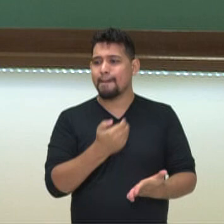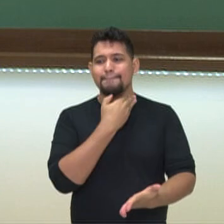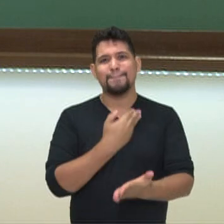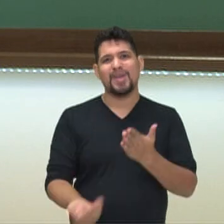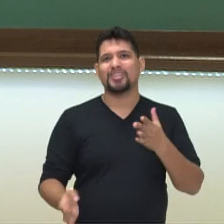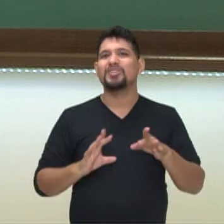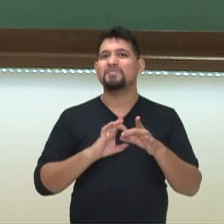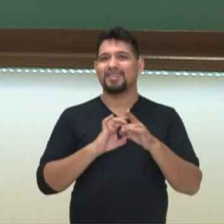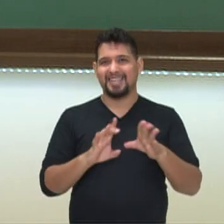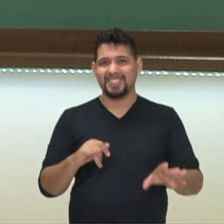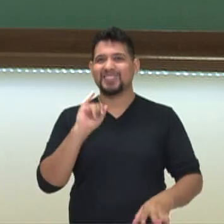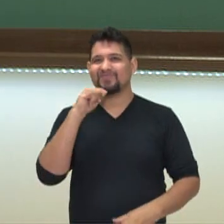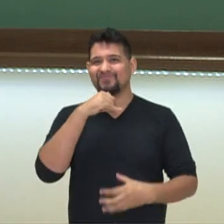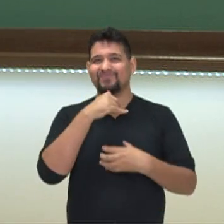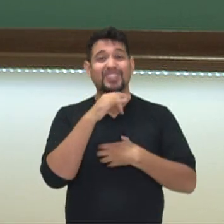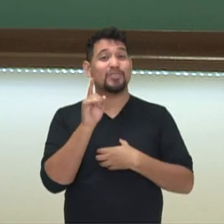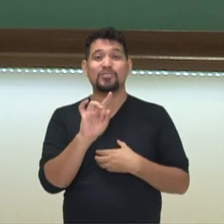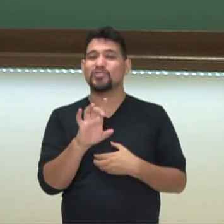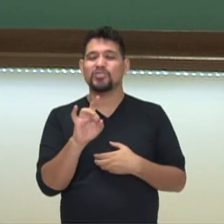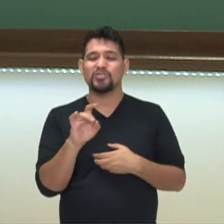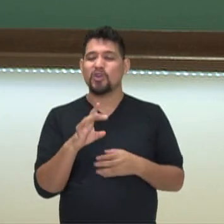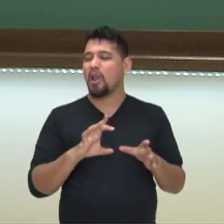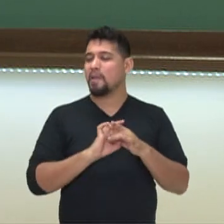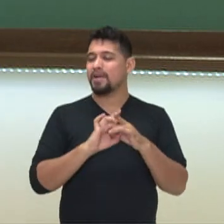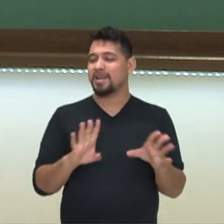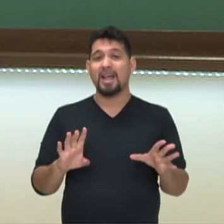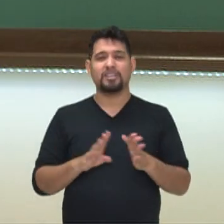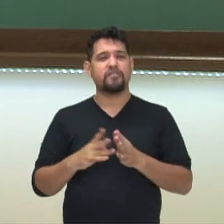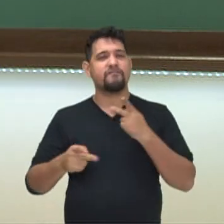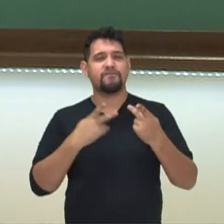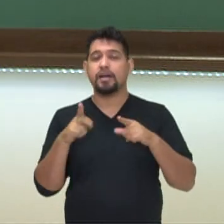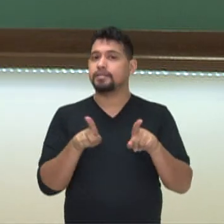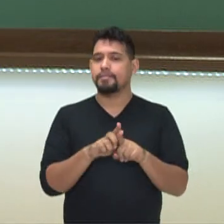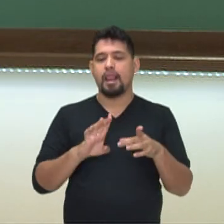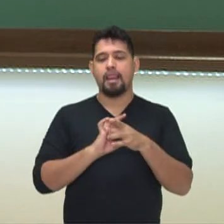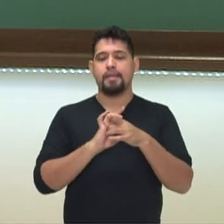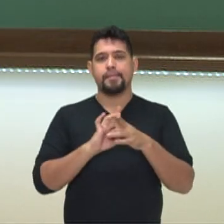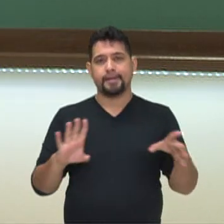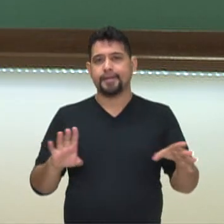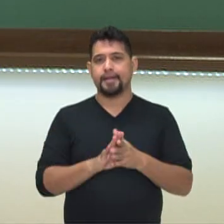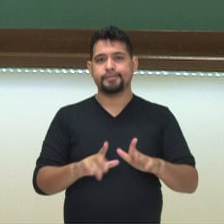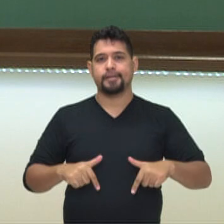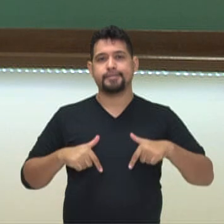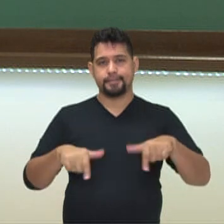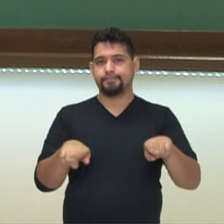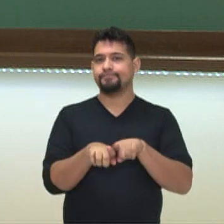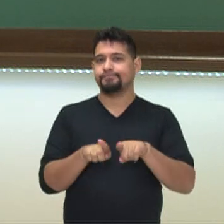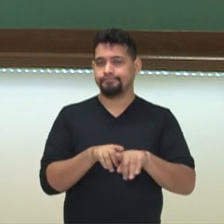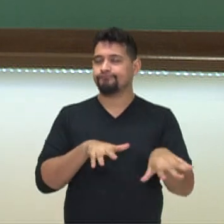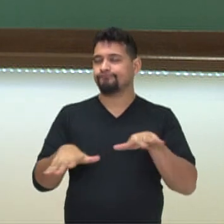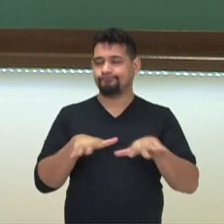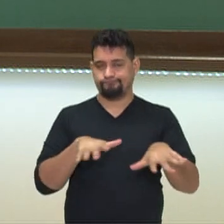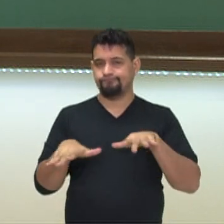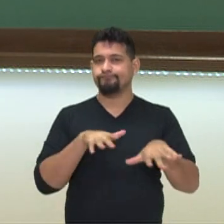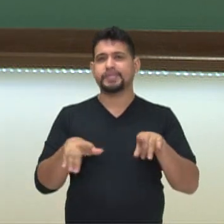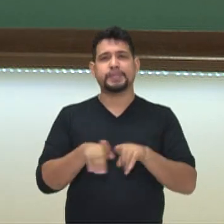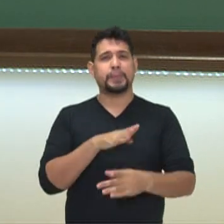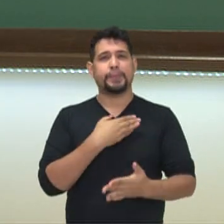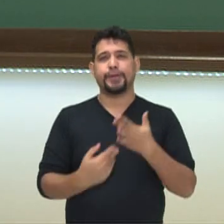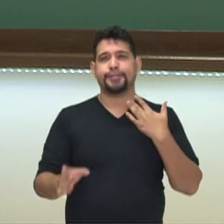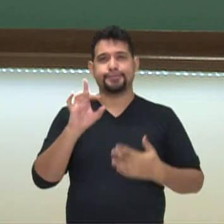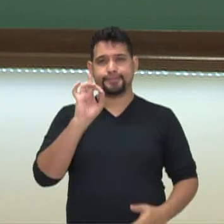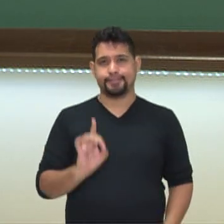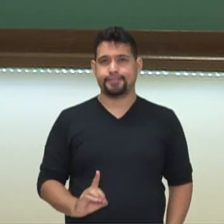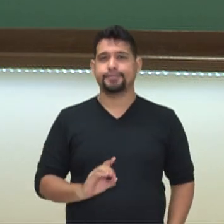sua liberdade. Infelizmente, não só a liberdade de expressão, mas também a liberdade de ação e de movimento. Você perde os